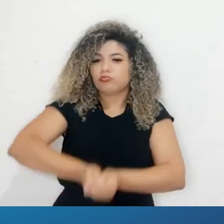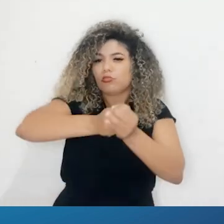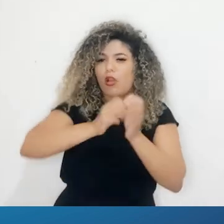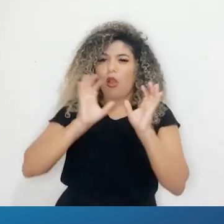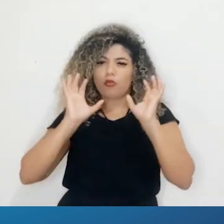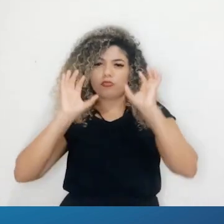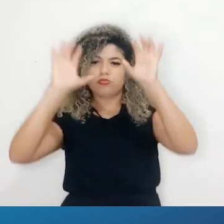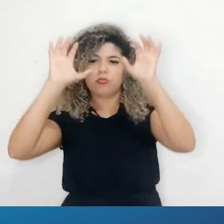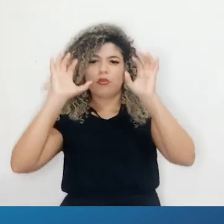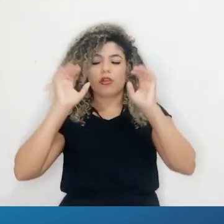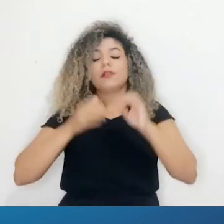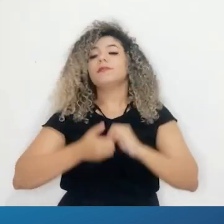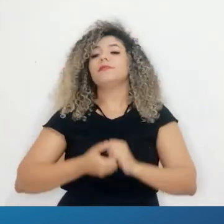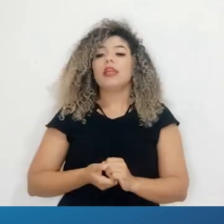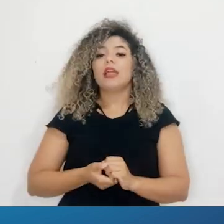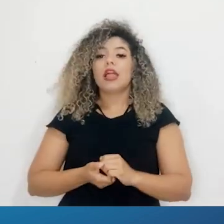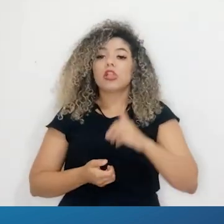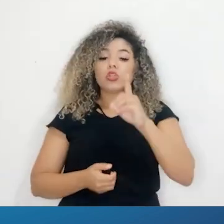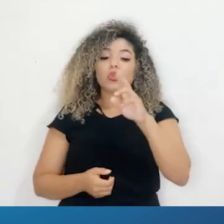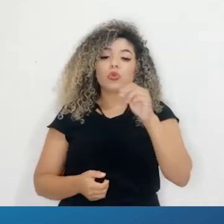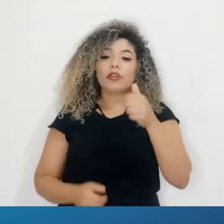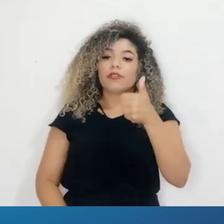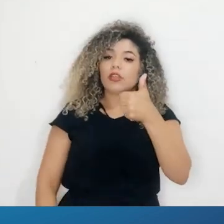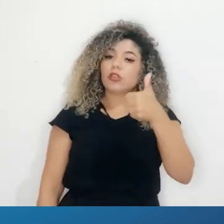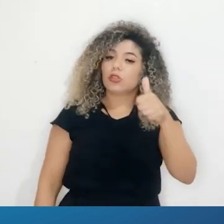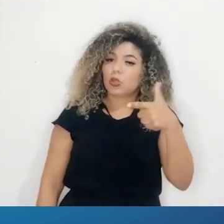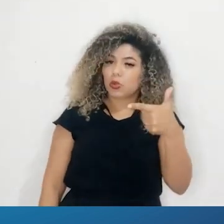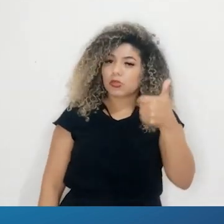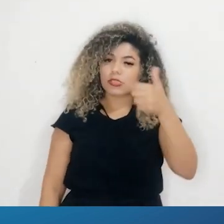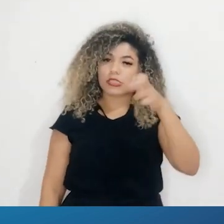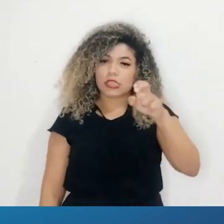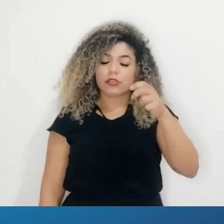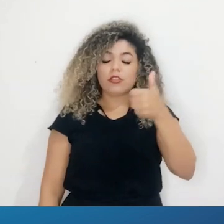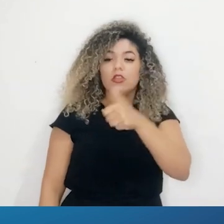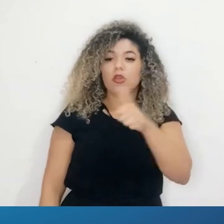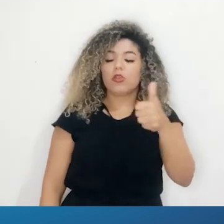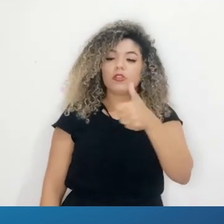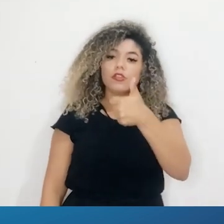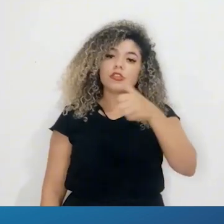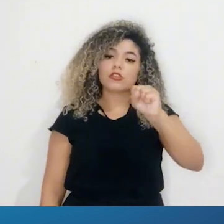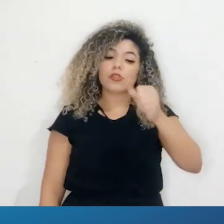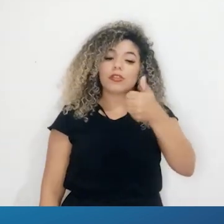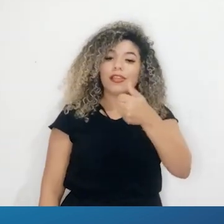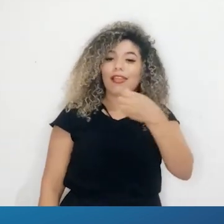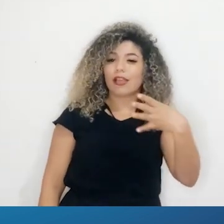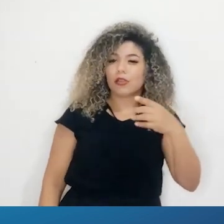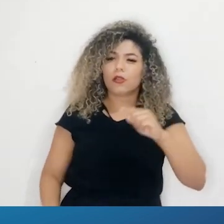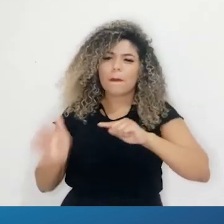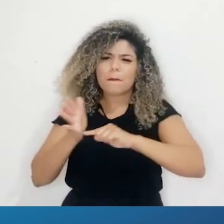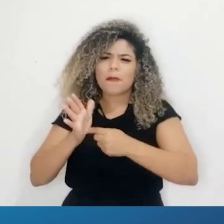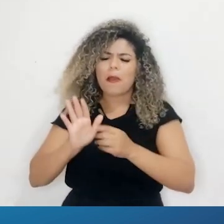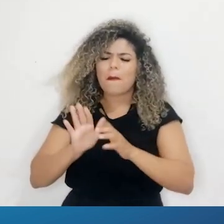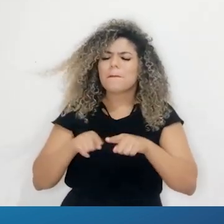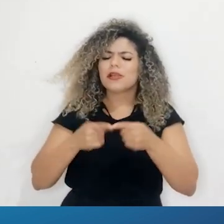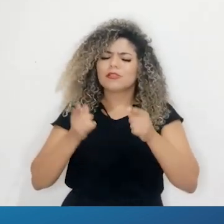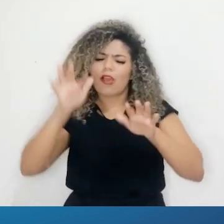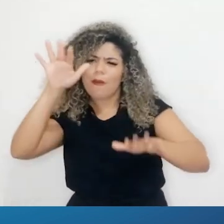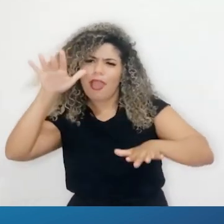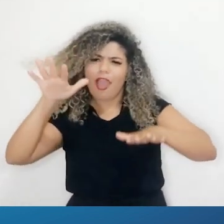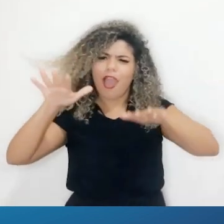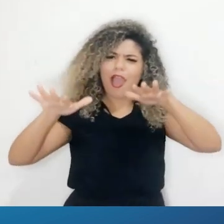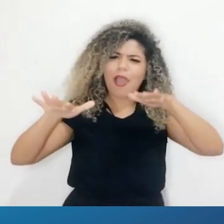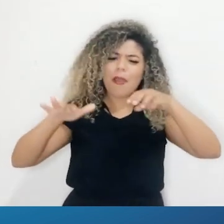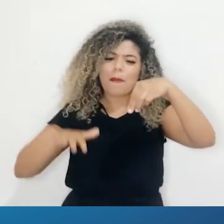Duda fez 12 15 11 18 e 14 pontos qual foi sua média de pontos nessa